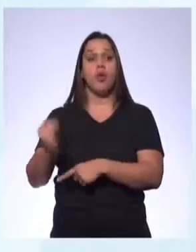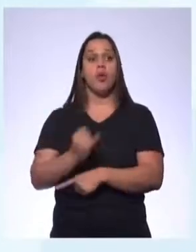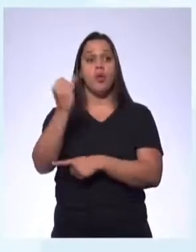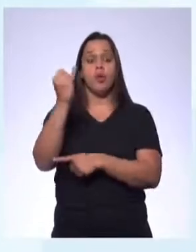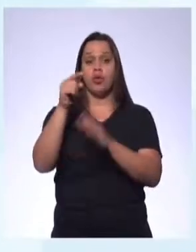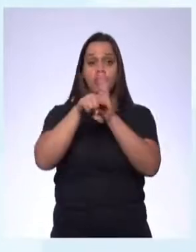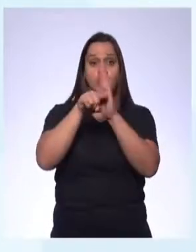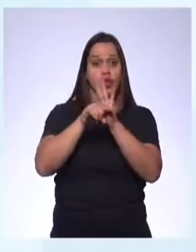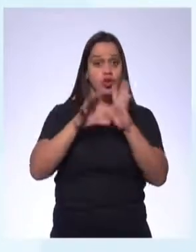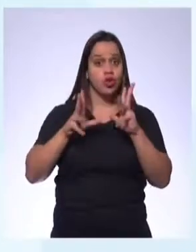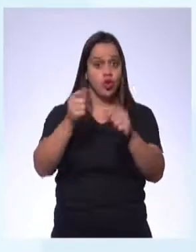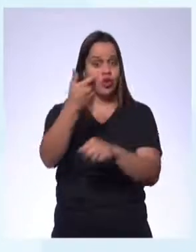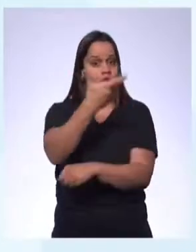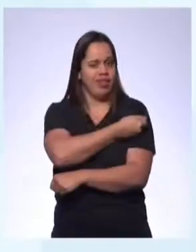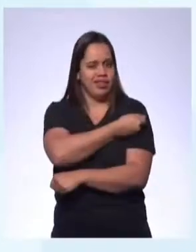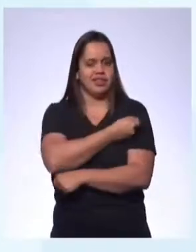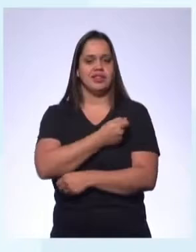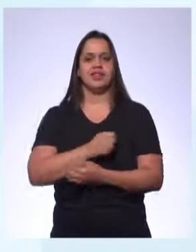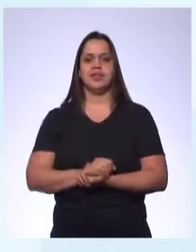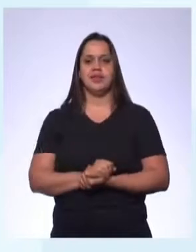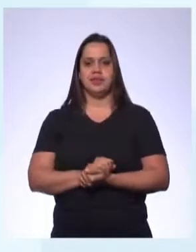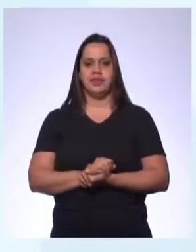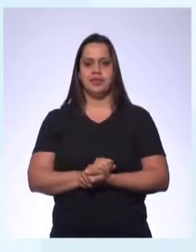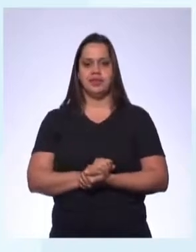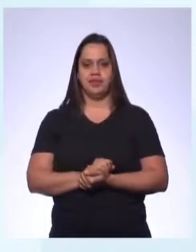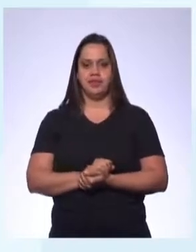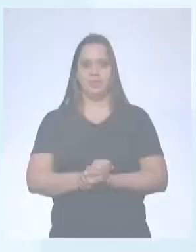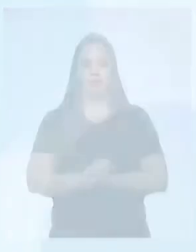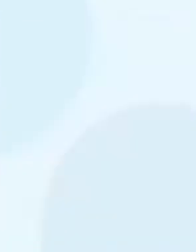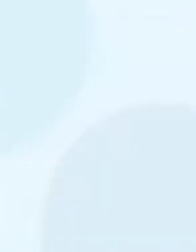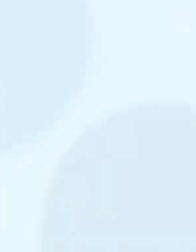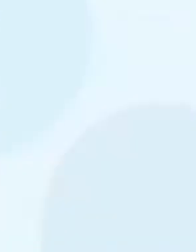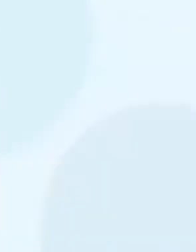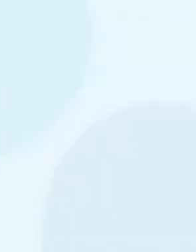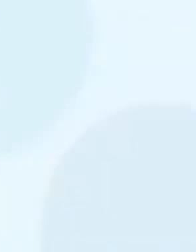importância no estudo das vacinas?